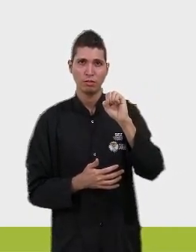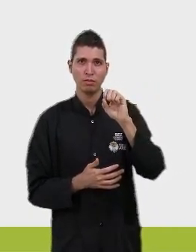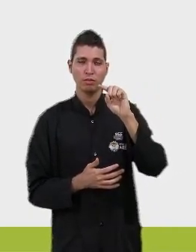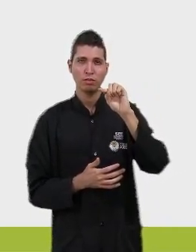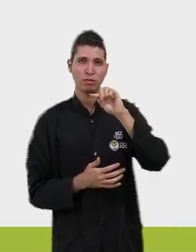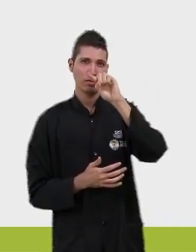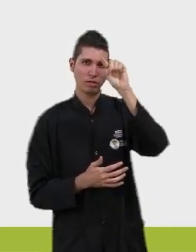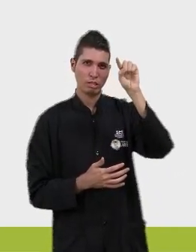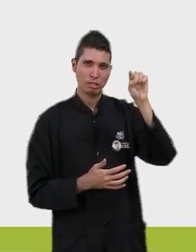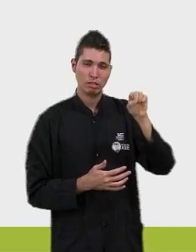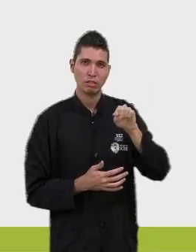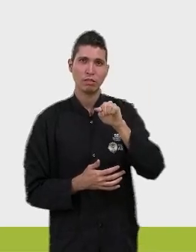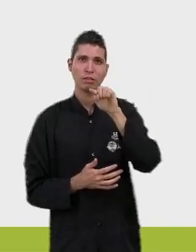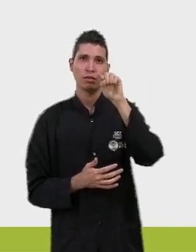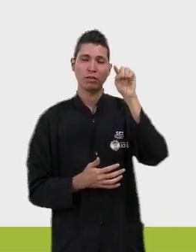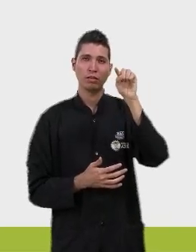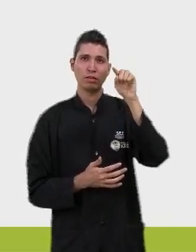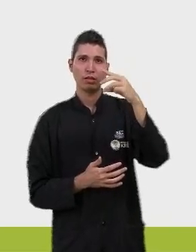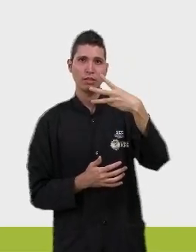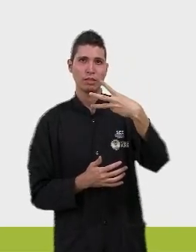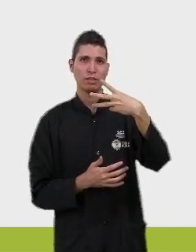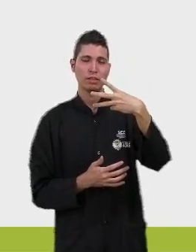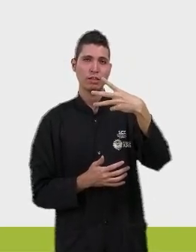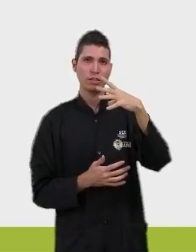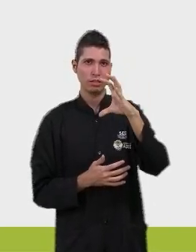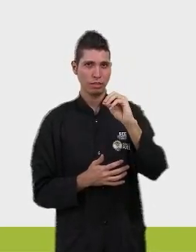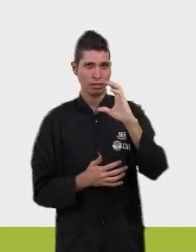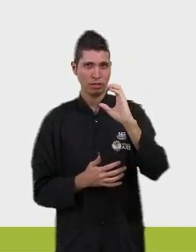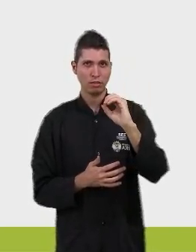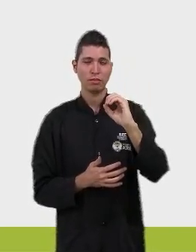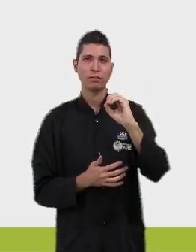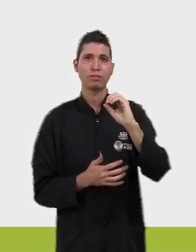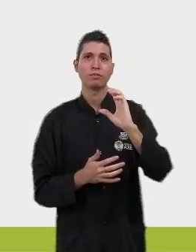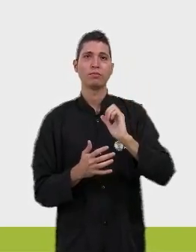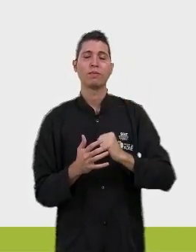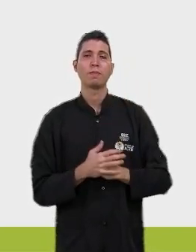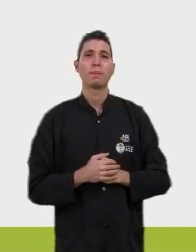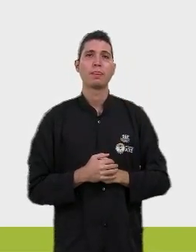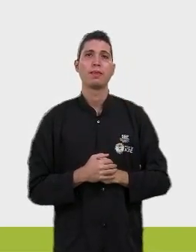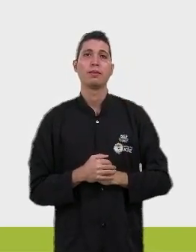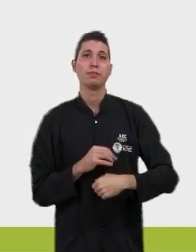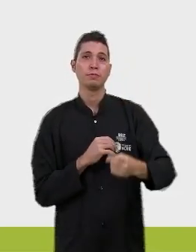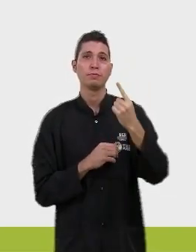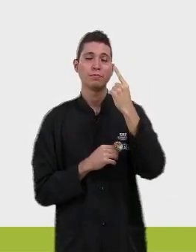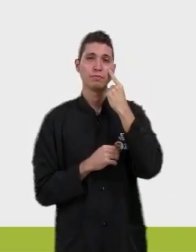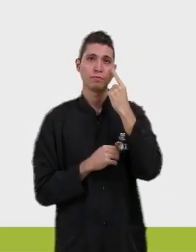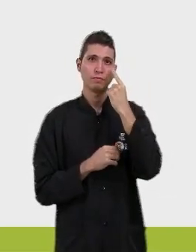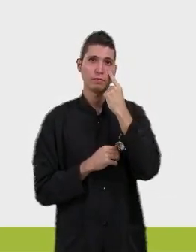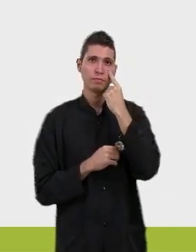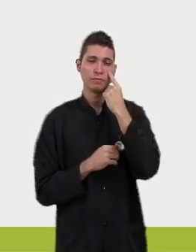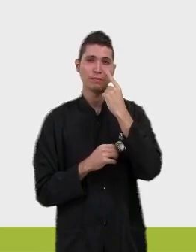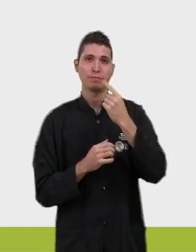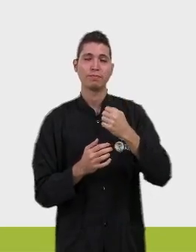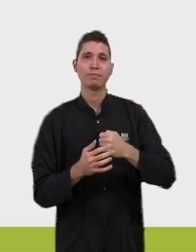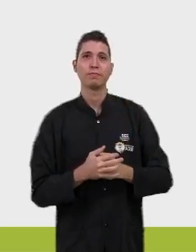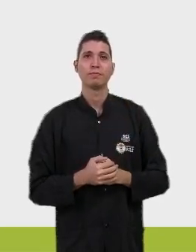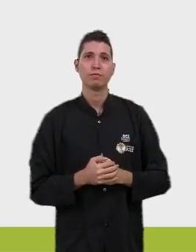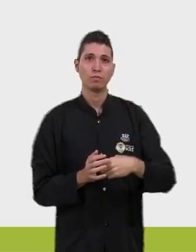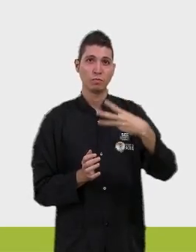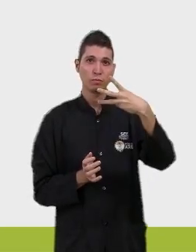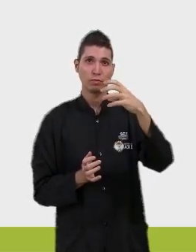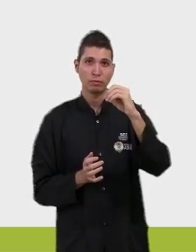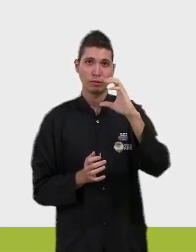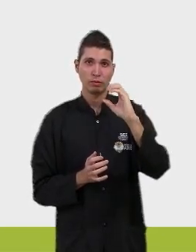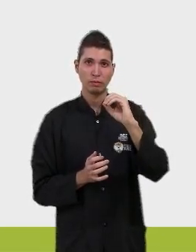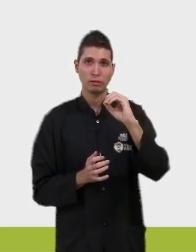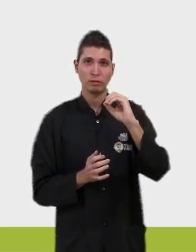mede 300 graus. Primeira coisa que nós podemos observar é que